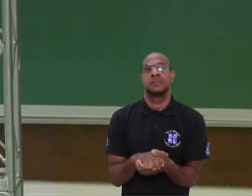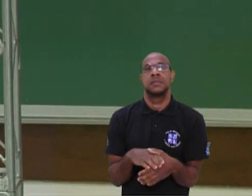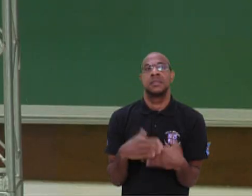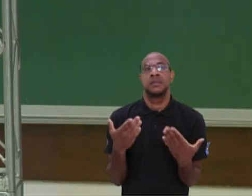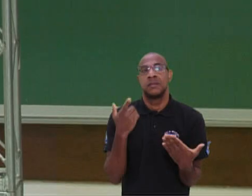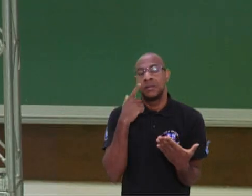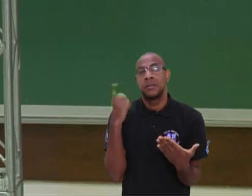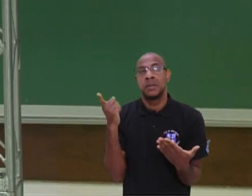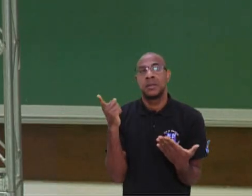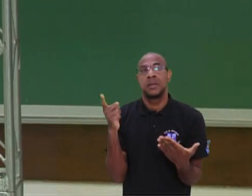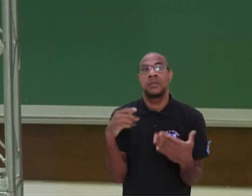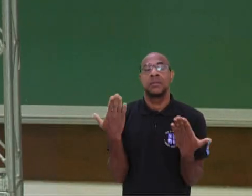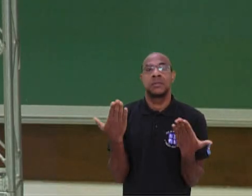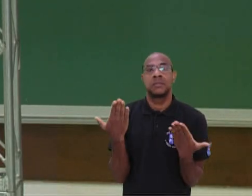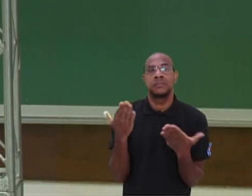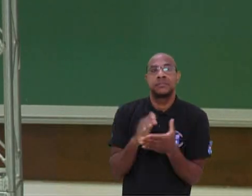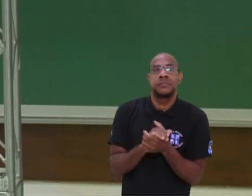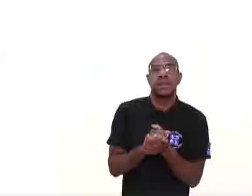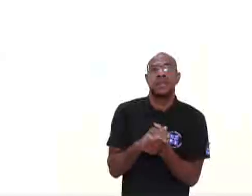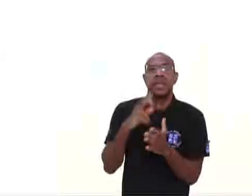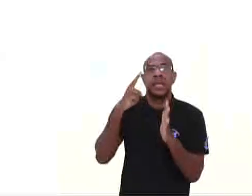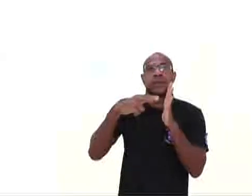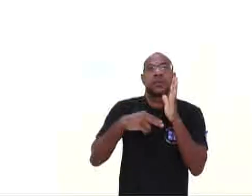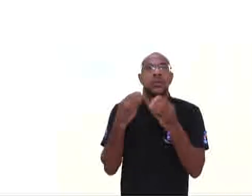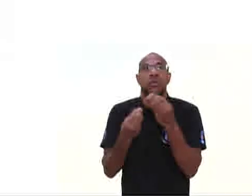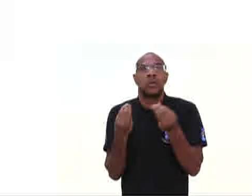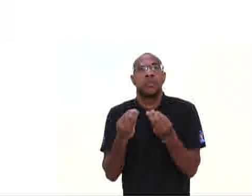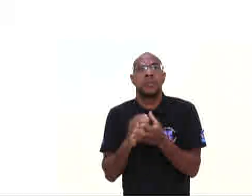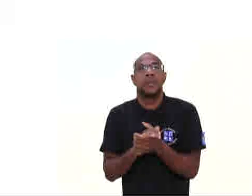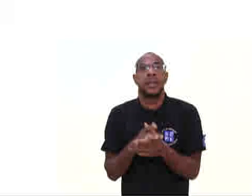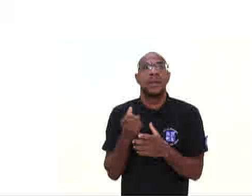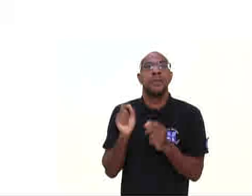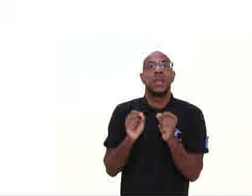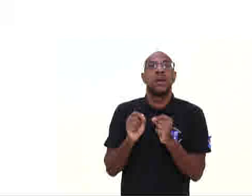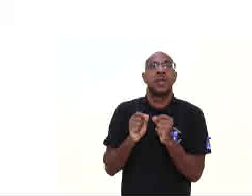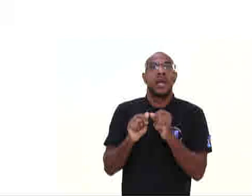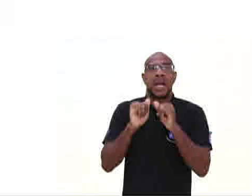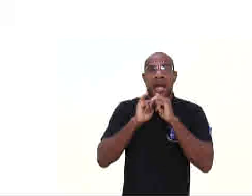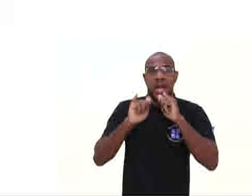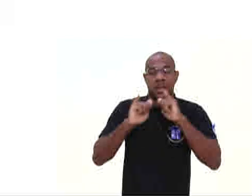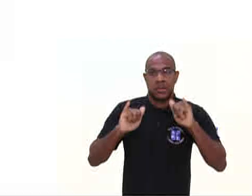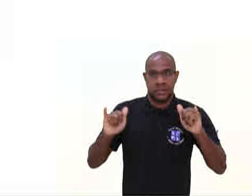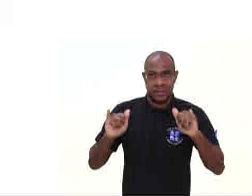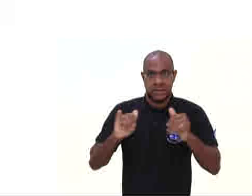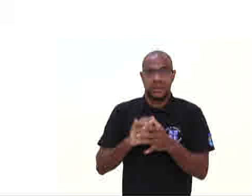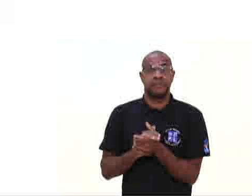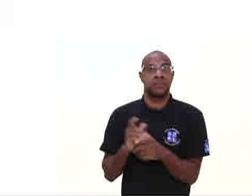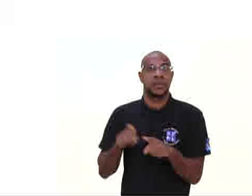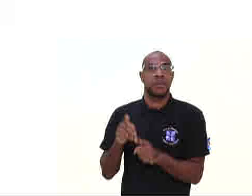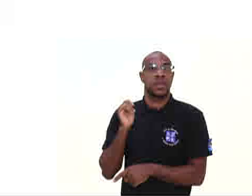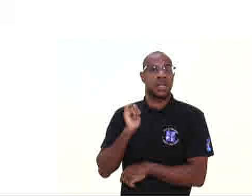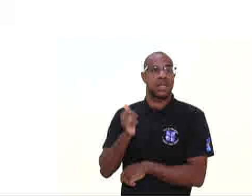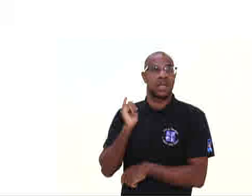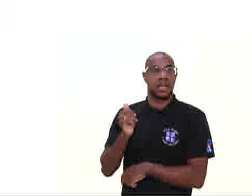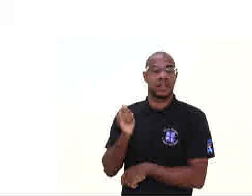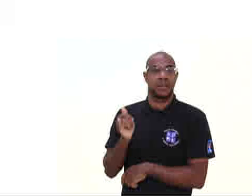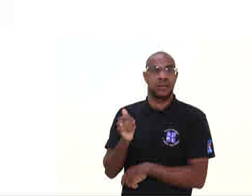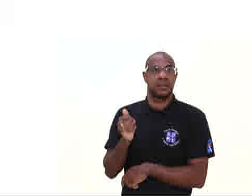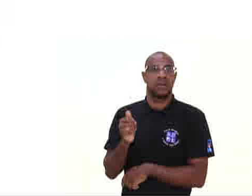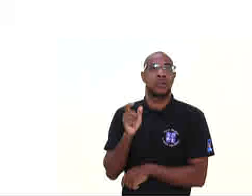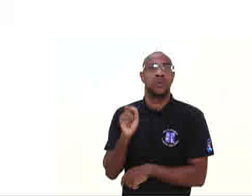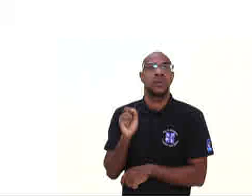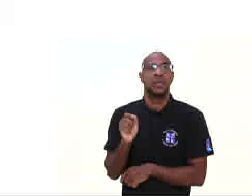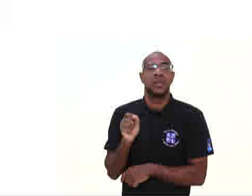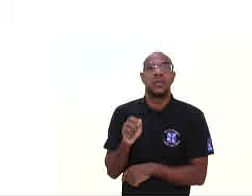Vamos lá, minha gente, quais são as hipóteses de leitura? Para o ex-jagunço Riobaldo, esse o protagonista e narrador, o povo é prascóvio e